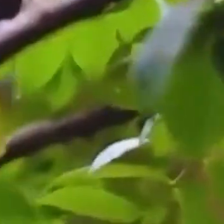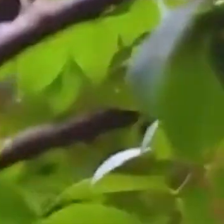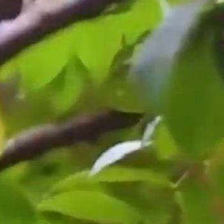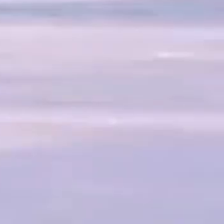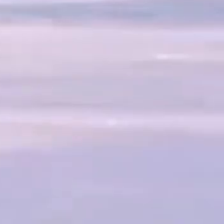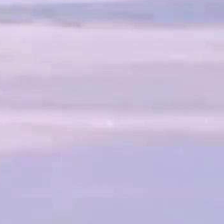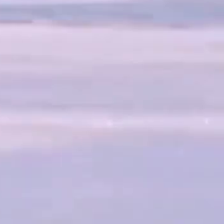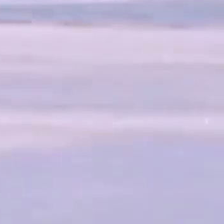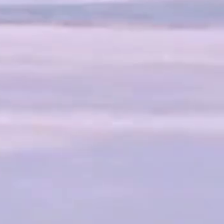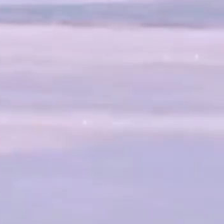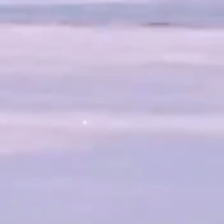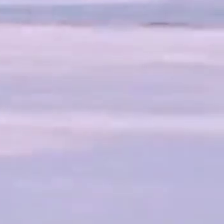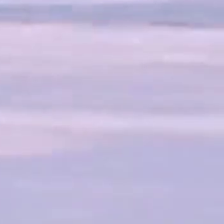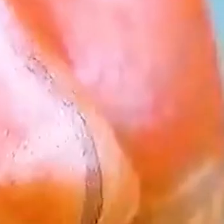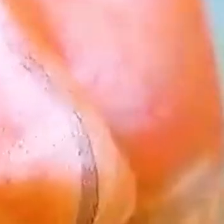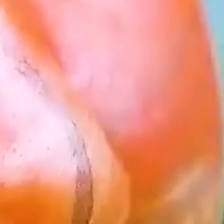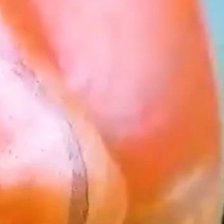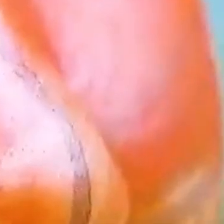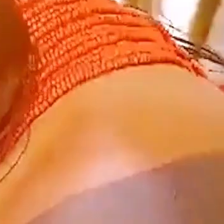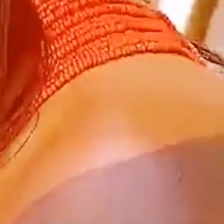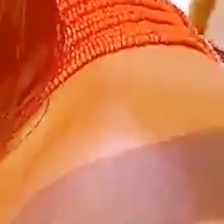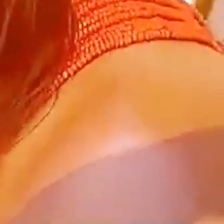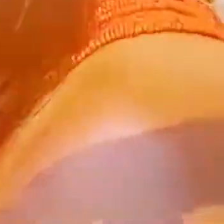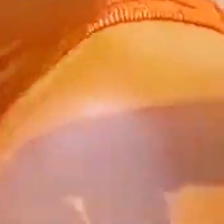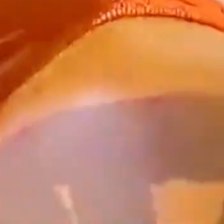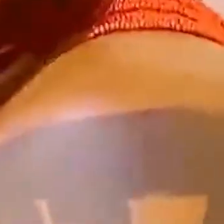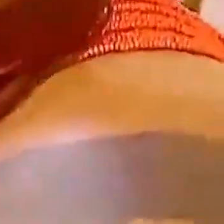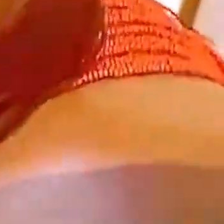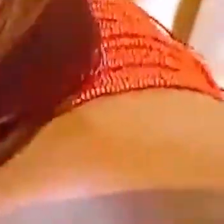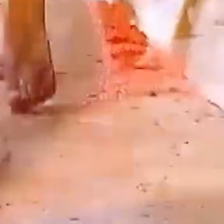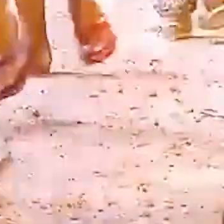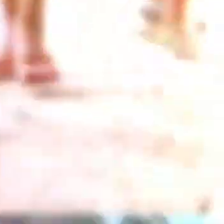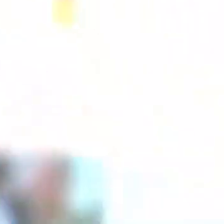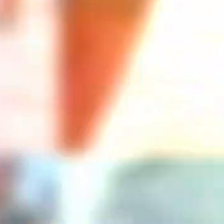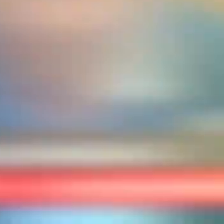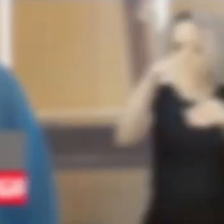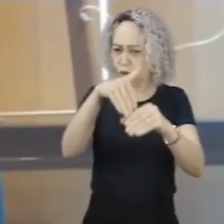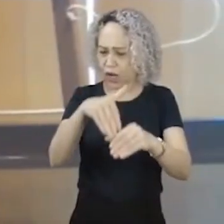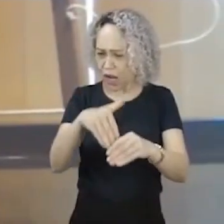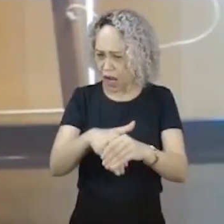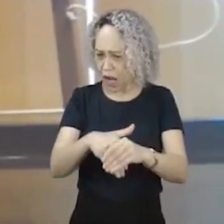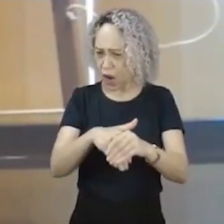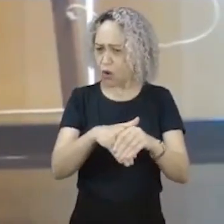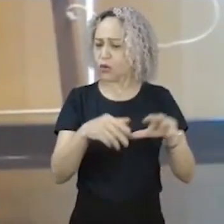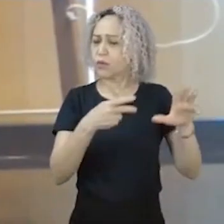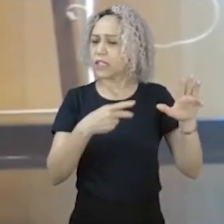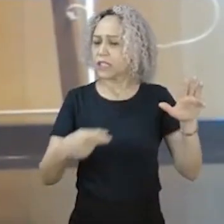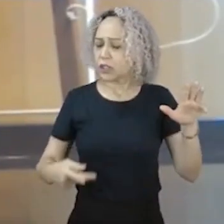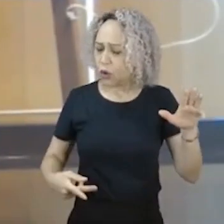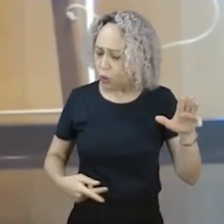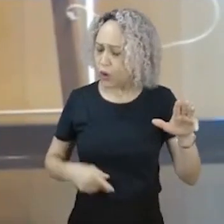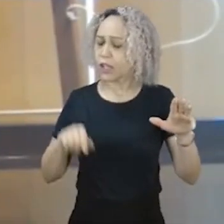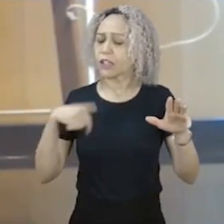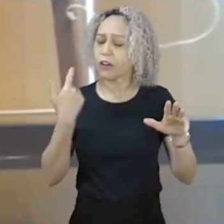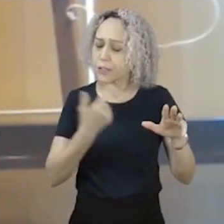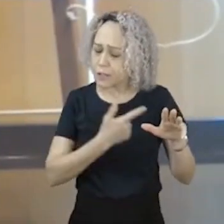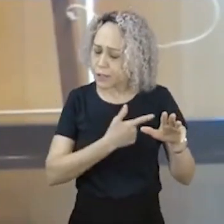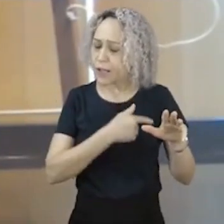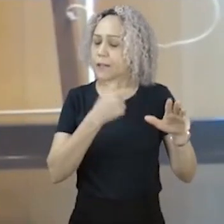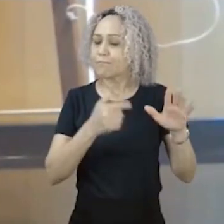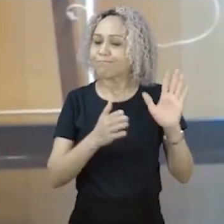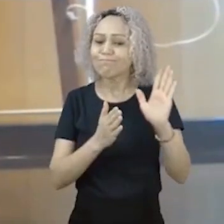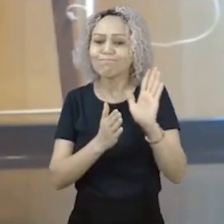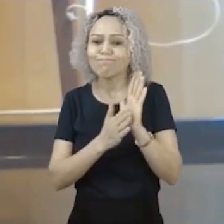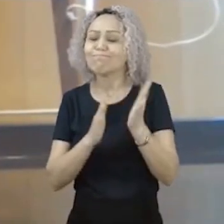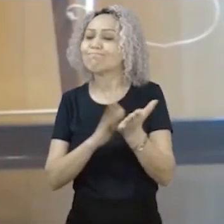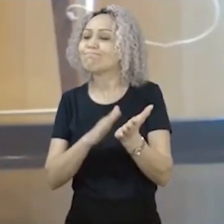da biodiversidade das florestas e no bem-estar e qualidade de vida do seu povo. Agenda ambiental, enfrentamento da crise climática, ela está